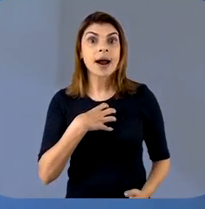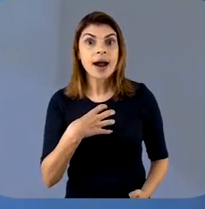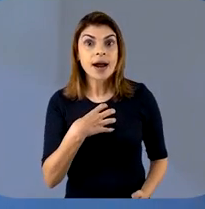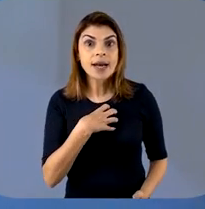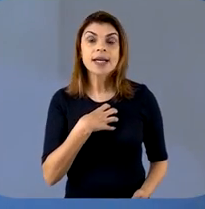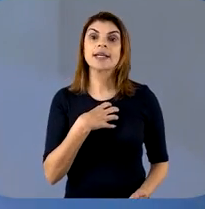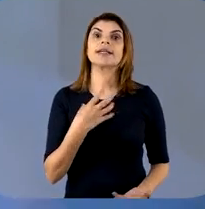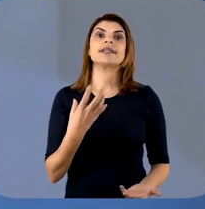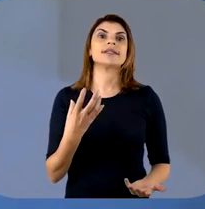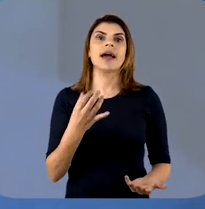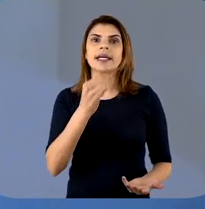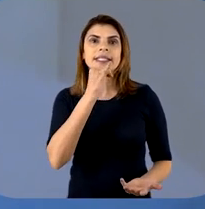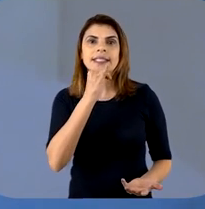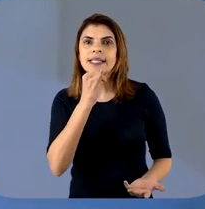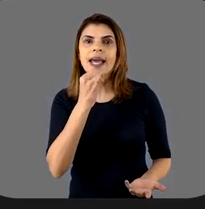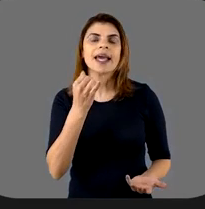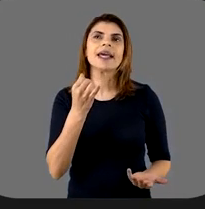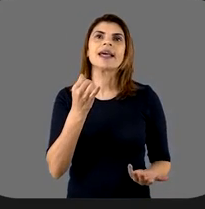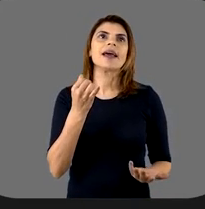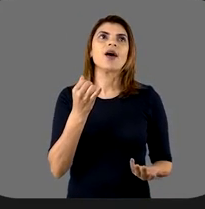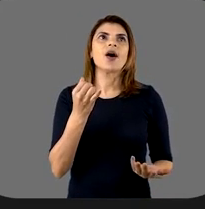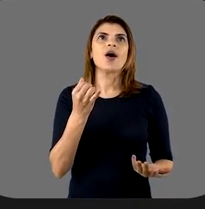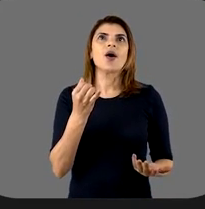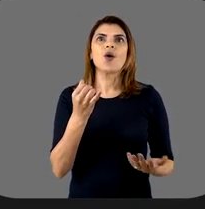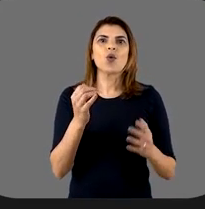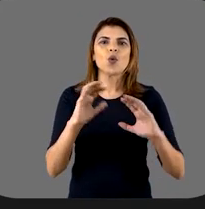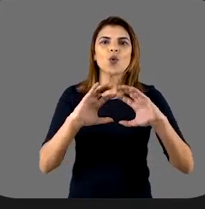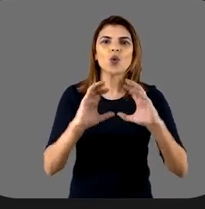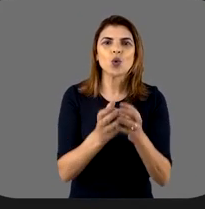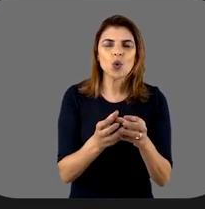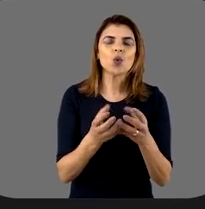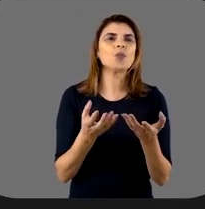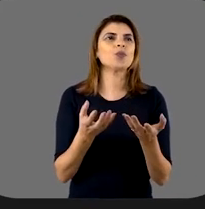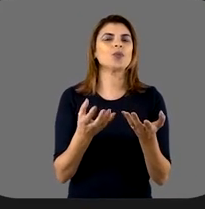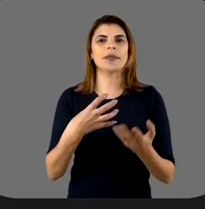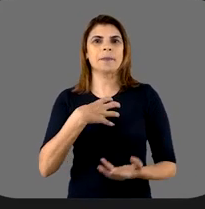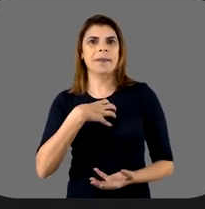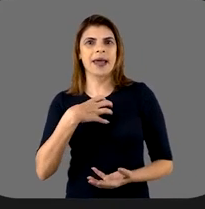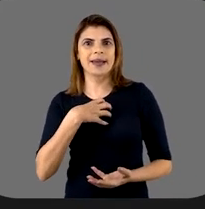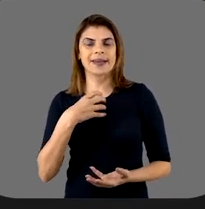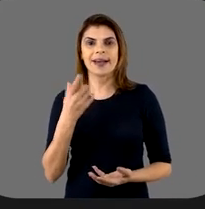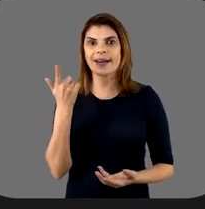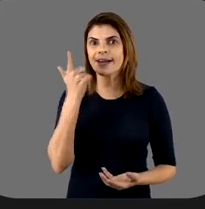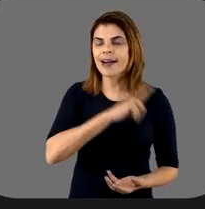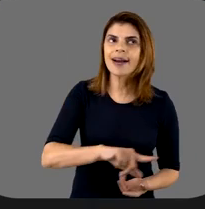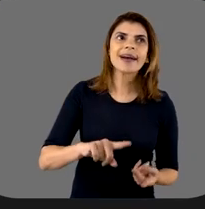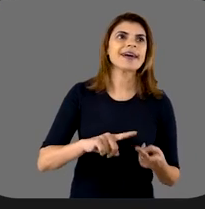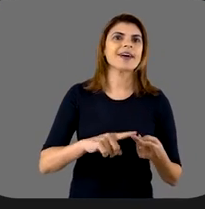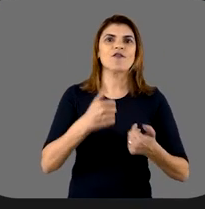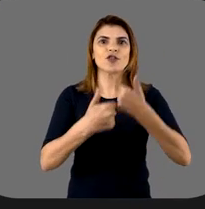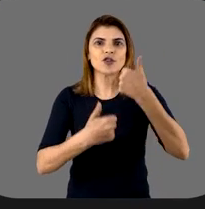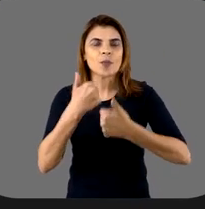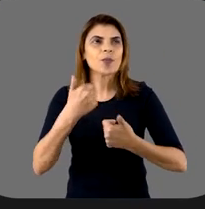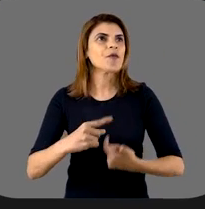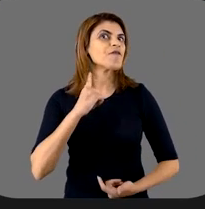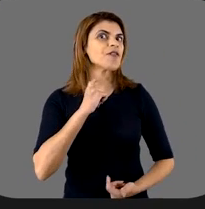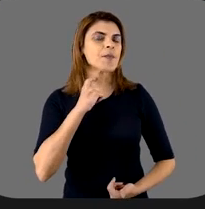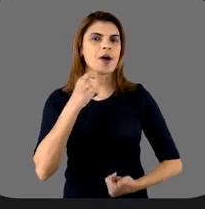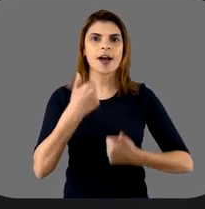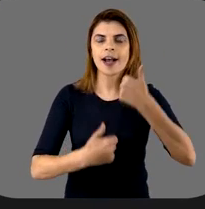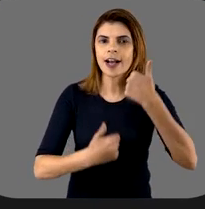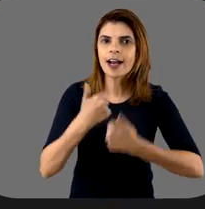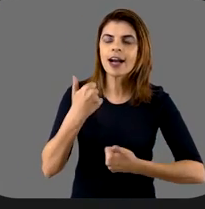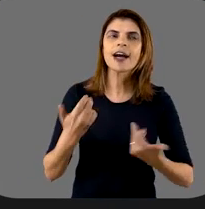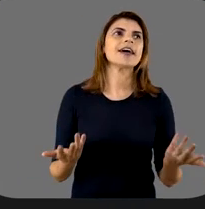é como quando o Bahia ganha, né, Maurício? Ou quando o Inter de Porto Alegre ganha, ou quando o Flamengo ganha, ou quando o Atlético ganha, embora o Rômulo, eu acho